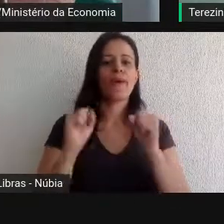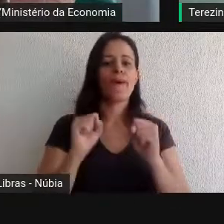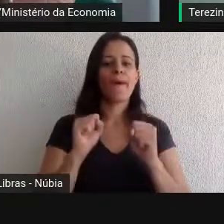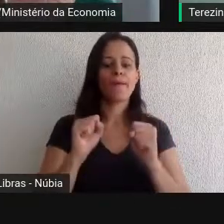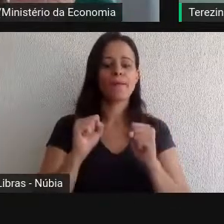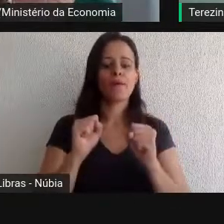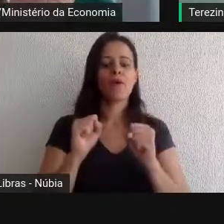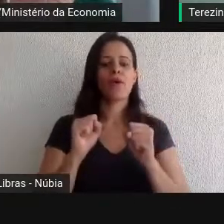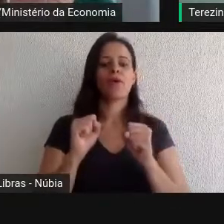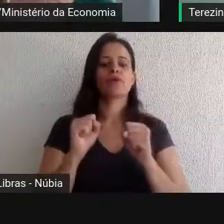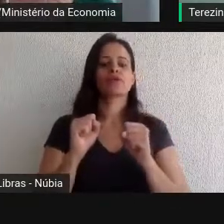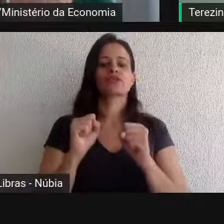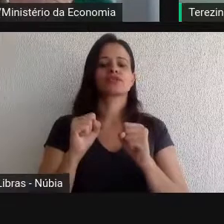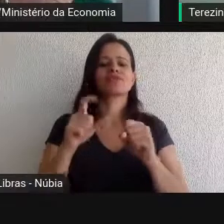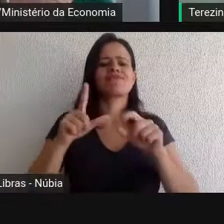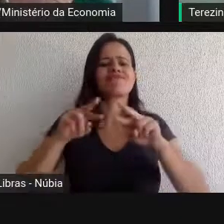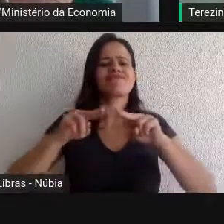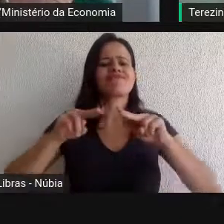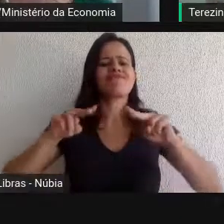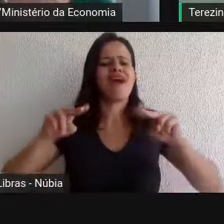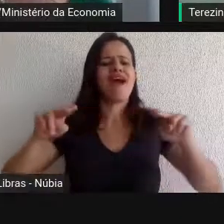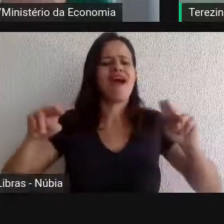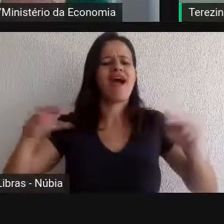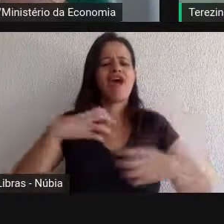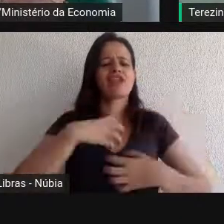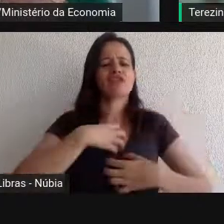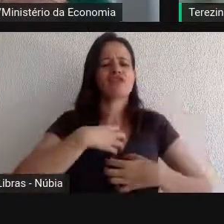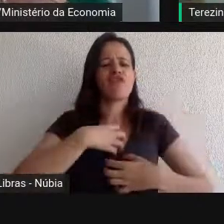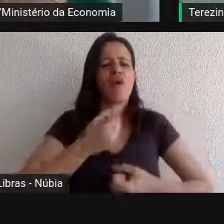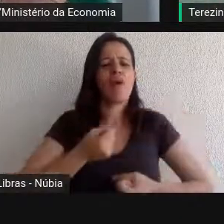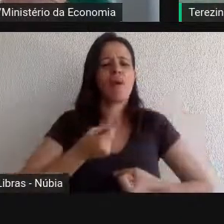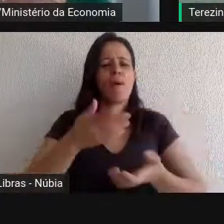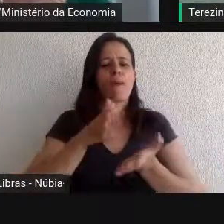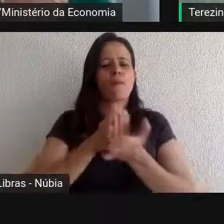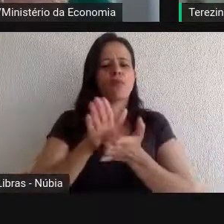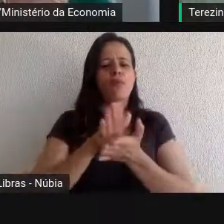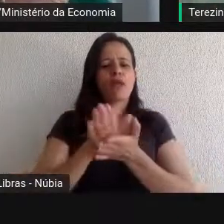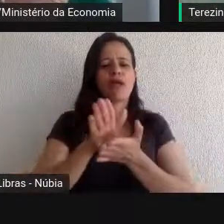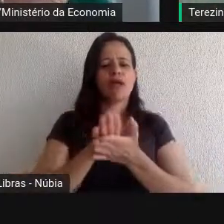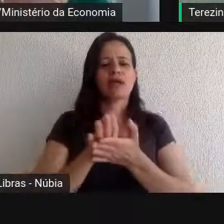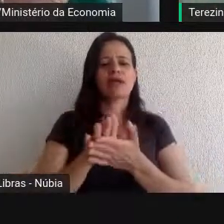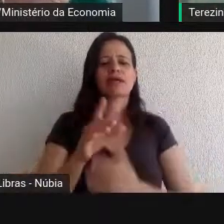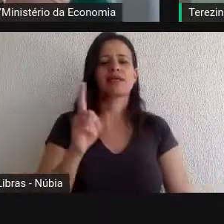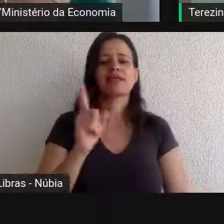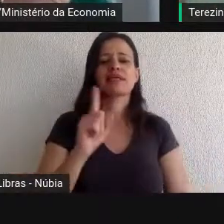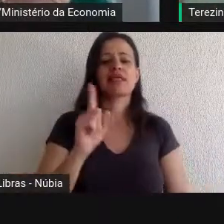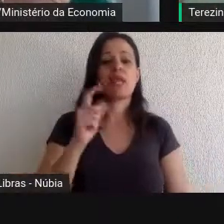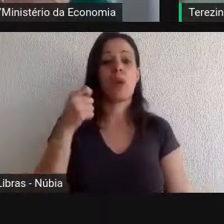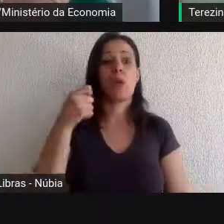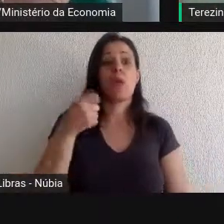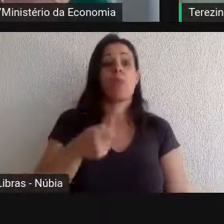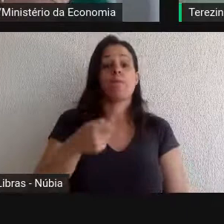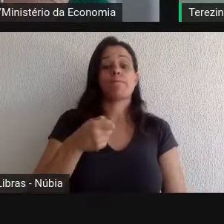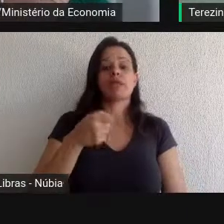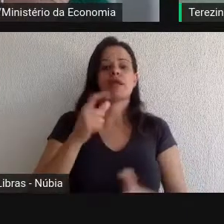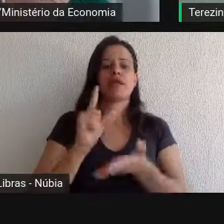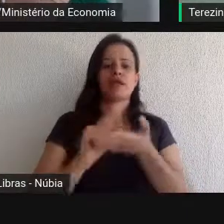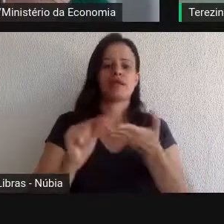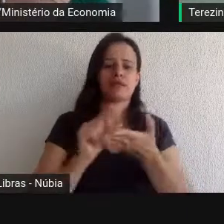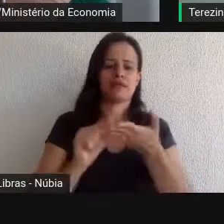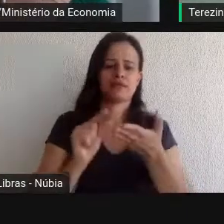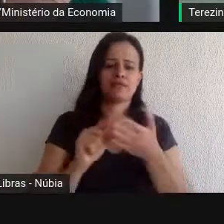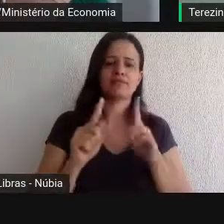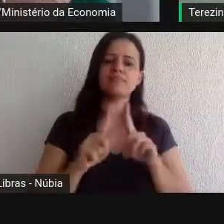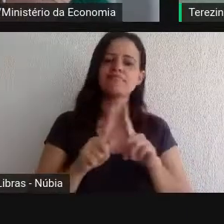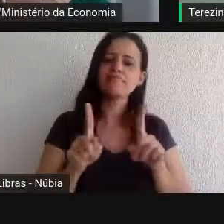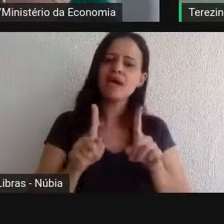pesquisa. Há várias formas de publicação em periódicos que não são necessariamente artigos. E é importante